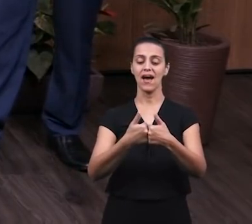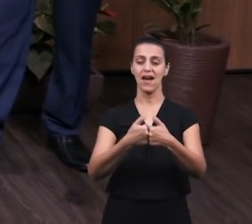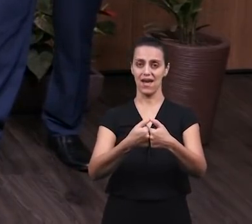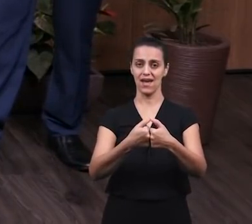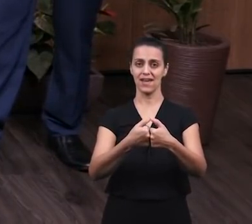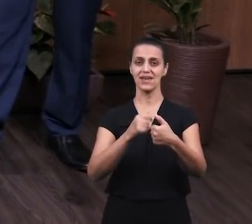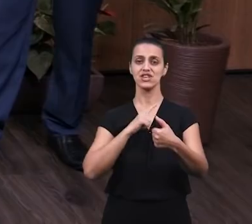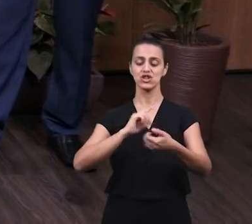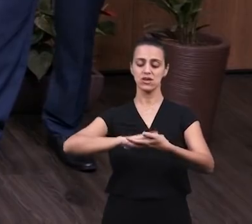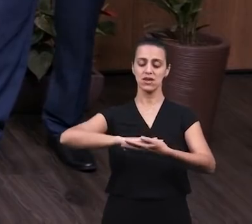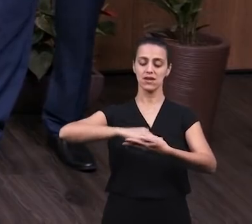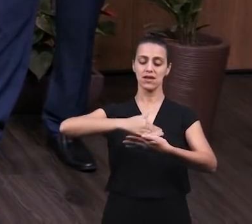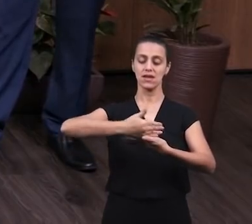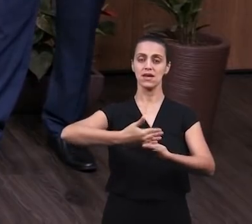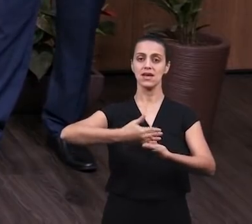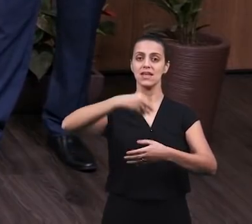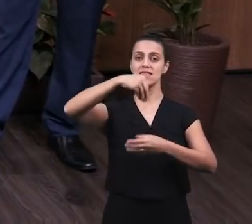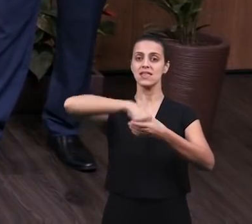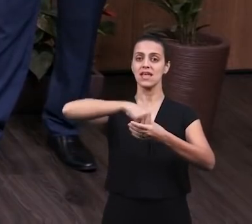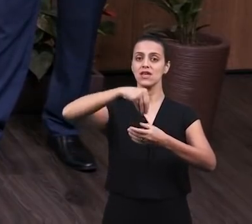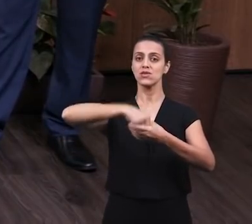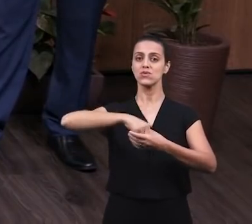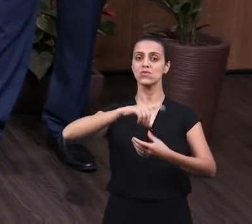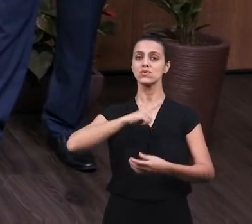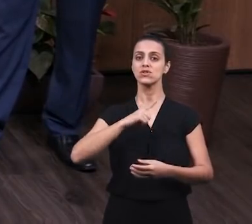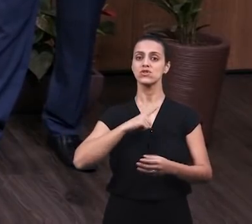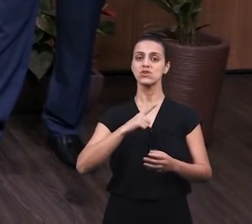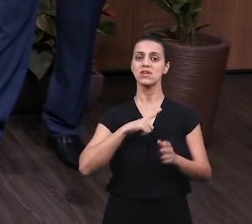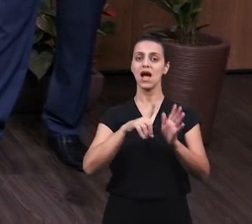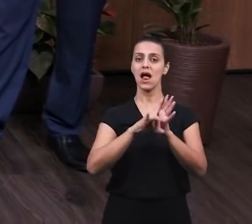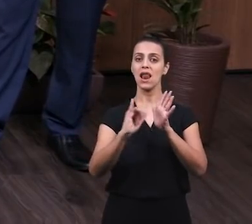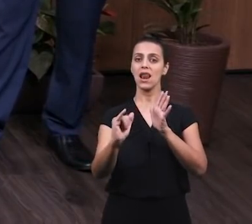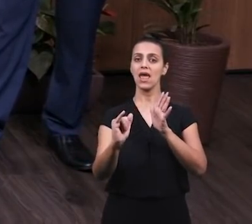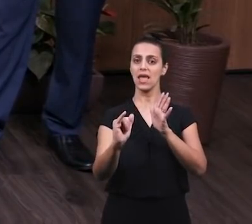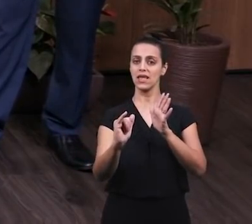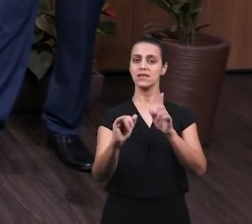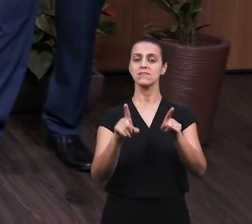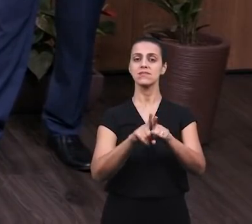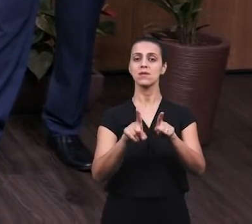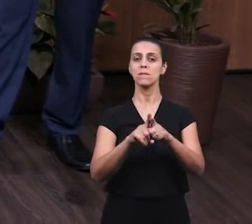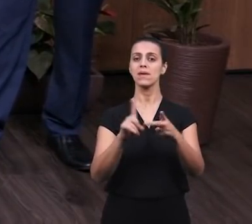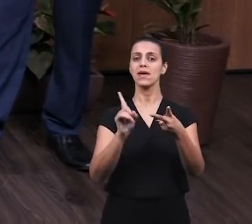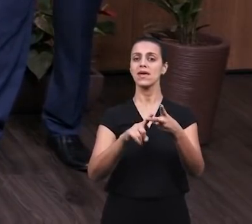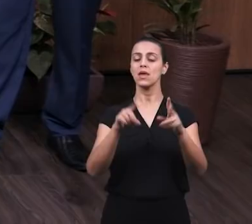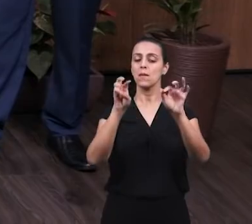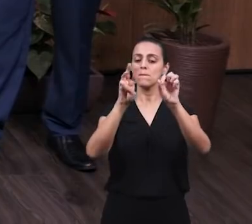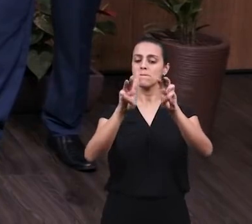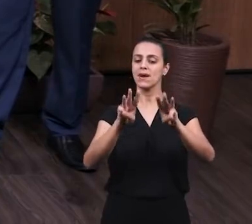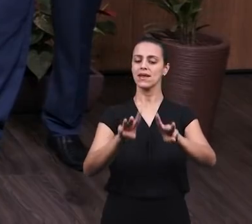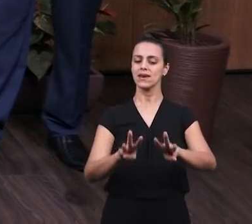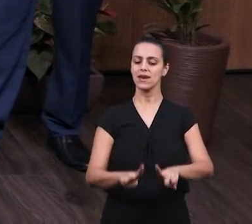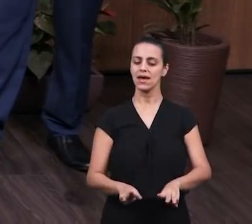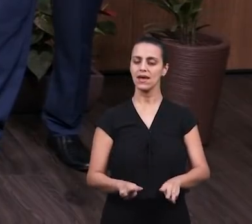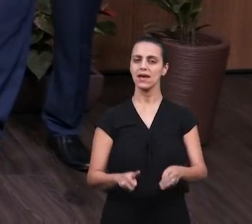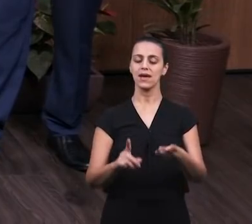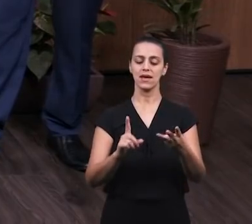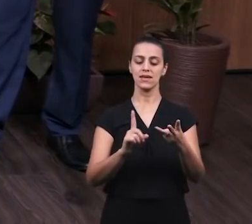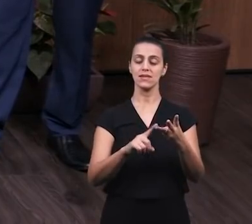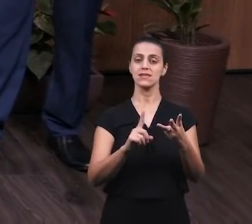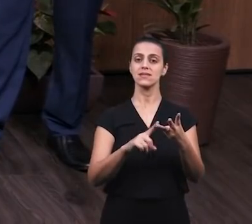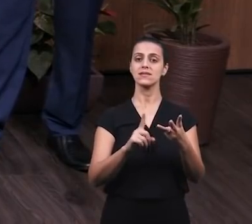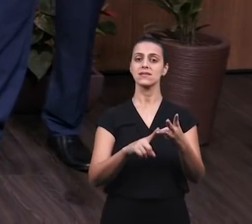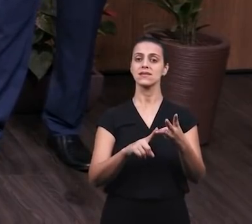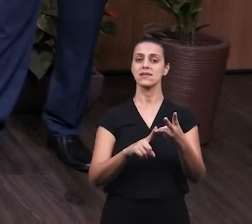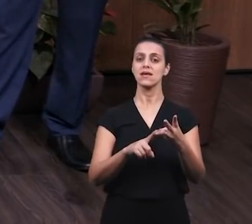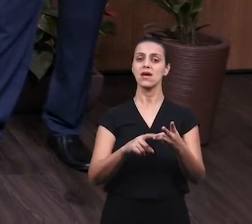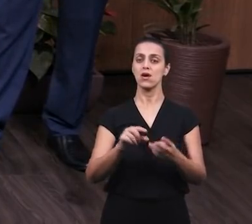as tábuas da lei, uma porção do maná e o cajado de Arão que floresceu e deu